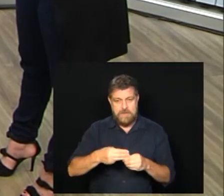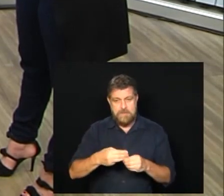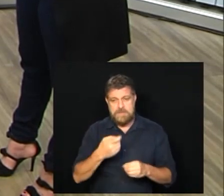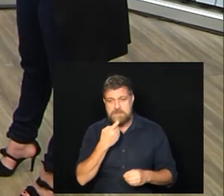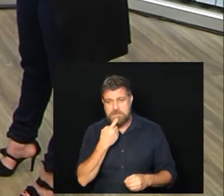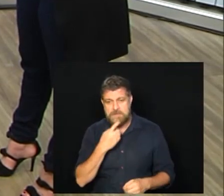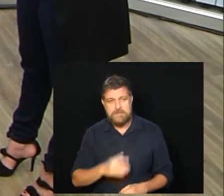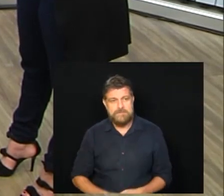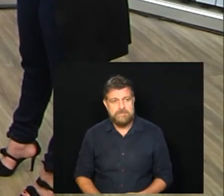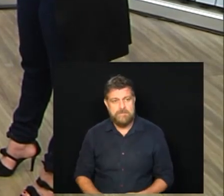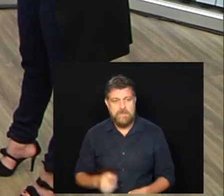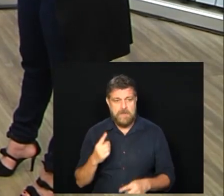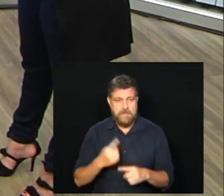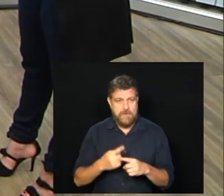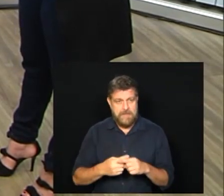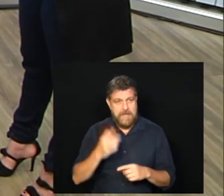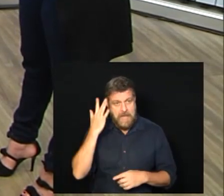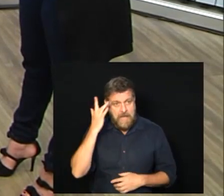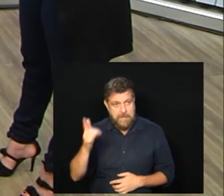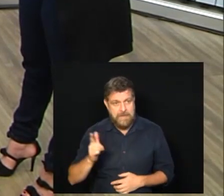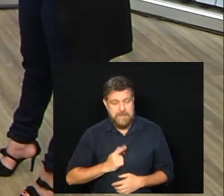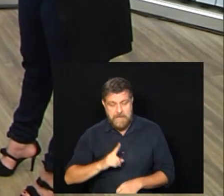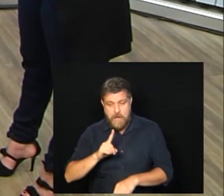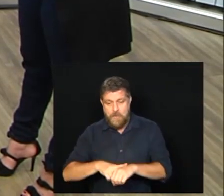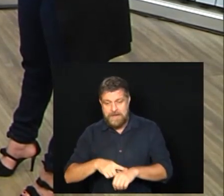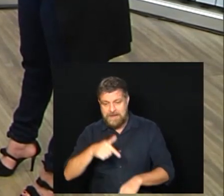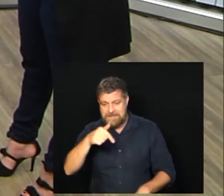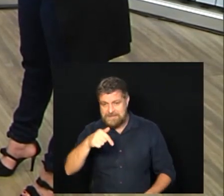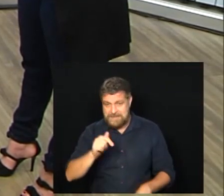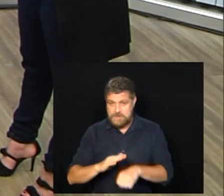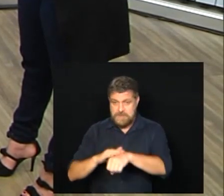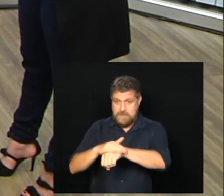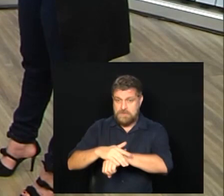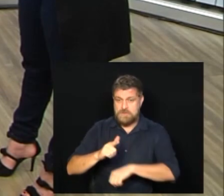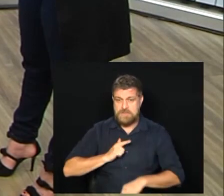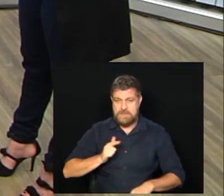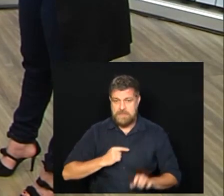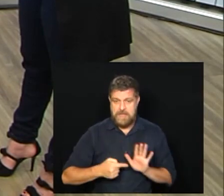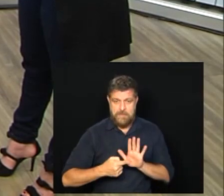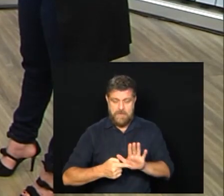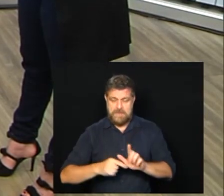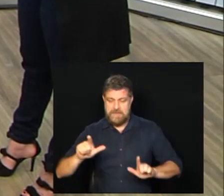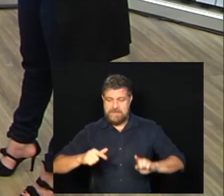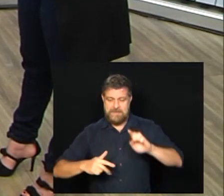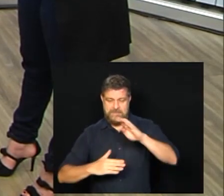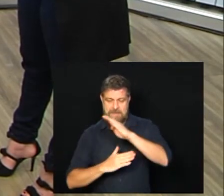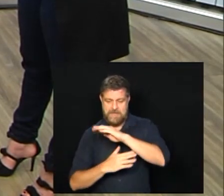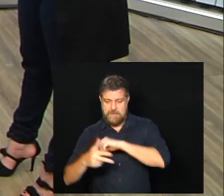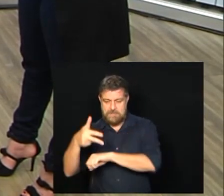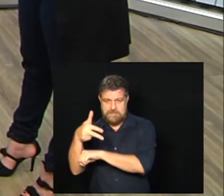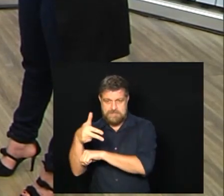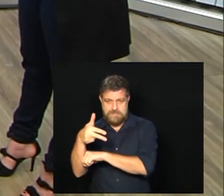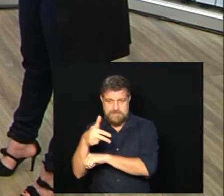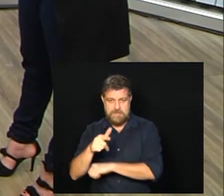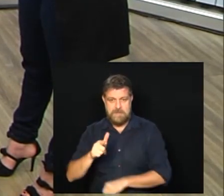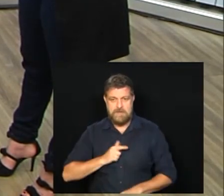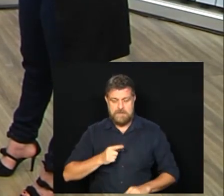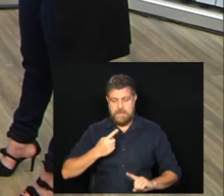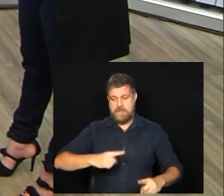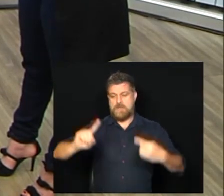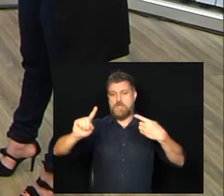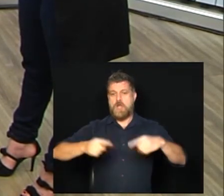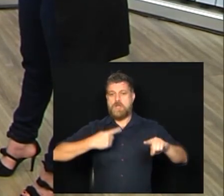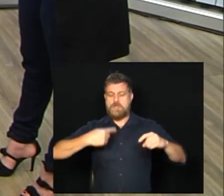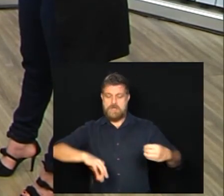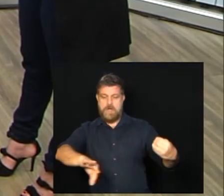Campinas, até porque amanhã, a partir das 7 horas da noite, tem transmissão da TV Câmara Campinas, tem apresentação da